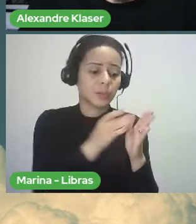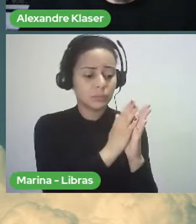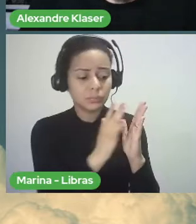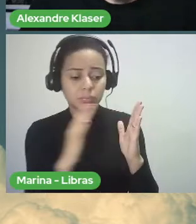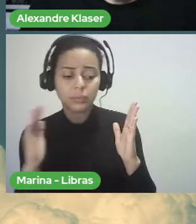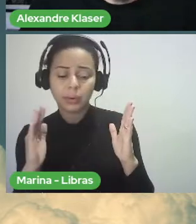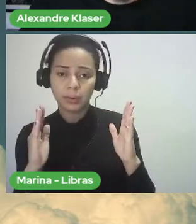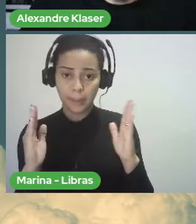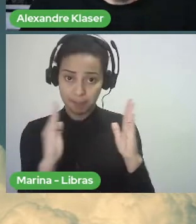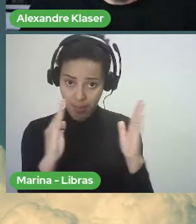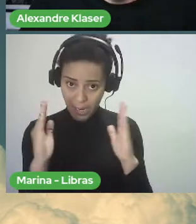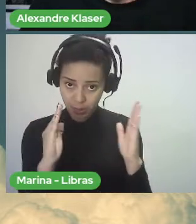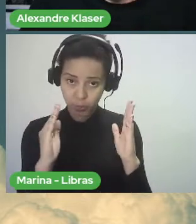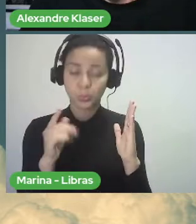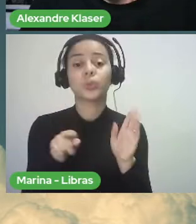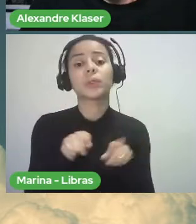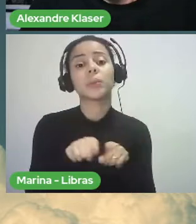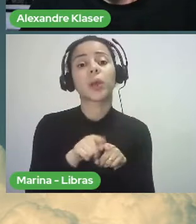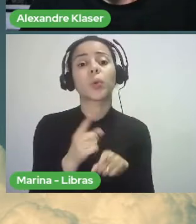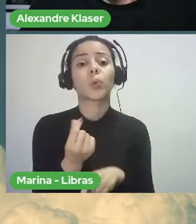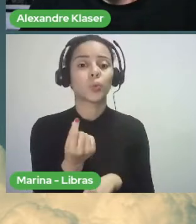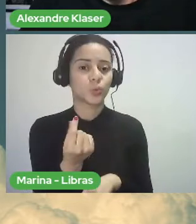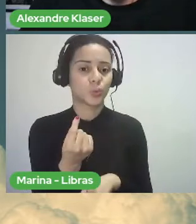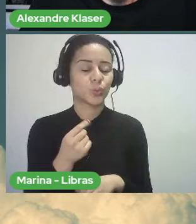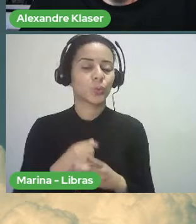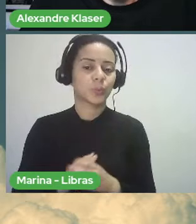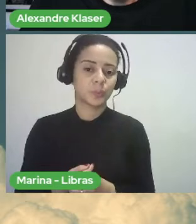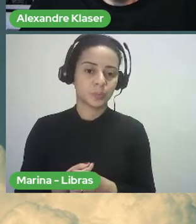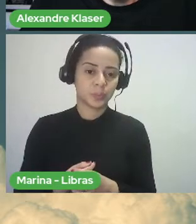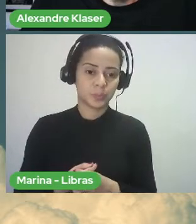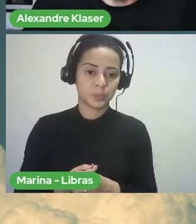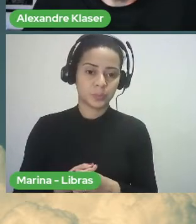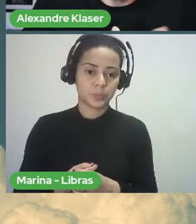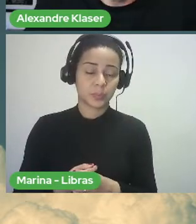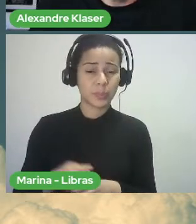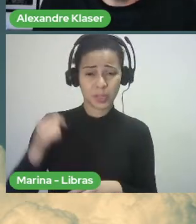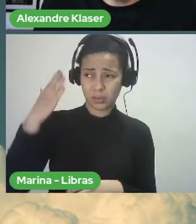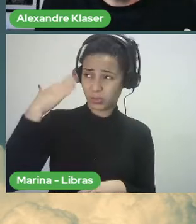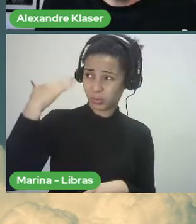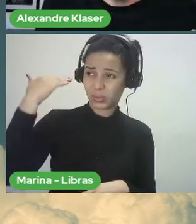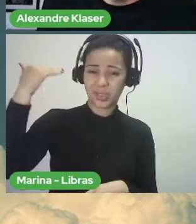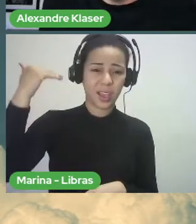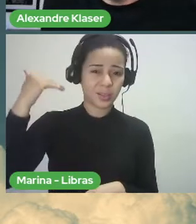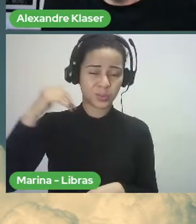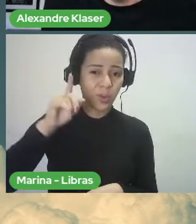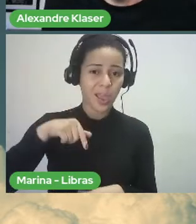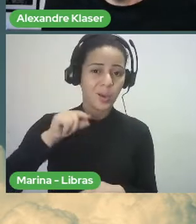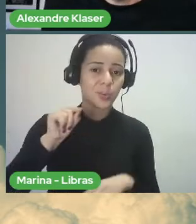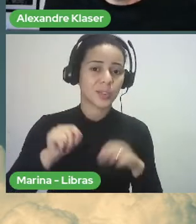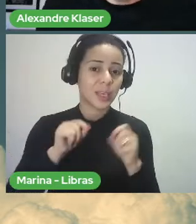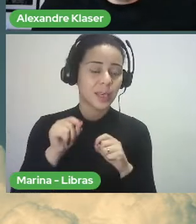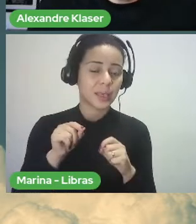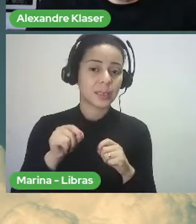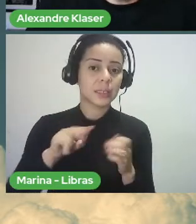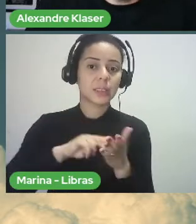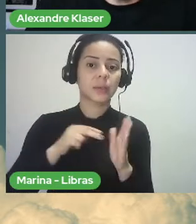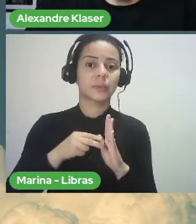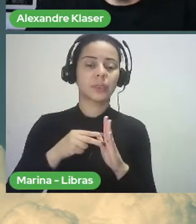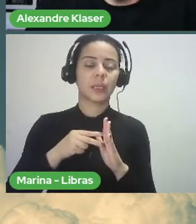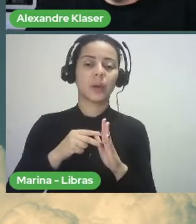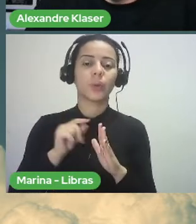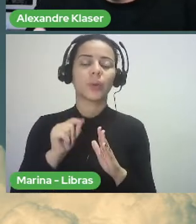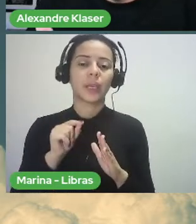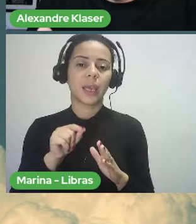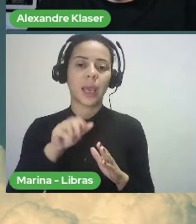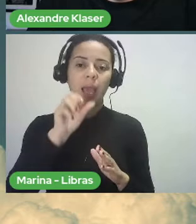Isso nos leva a outro problema que é muito comum em transformações, que é o seguinte, o sucesso ele é visto como isso, como uma geração de um output e não de um outcome, ou